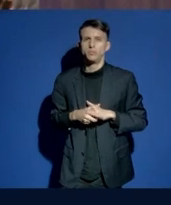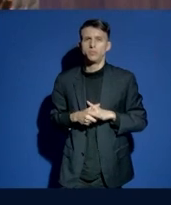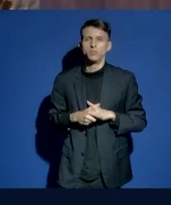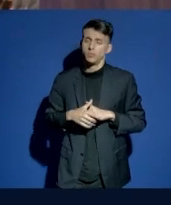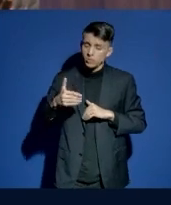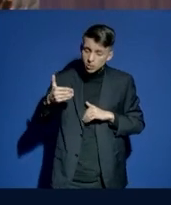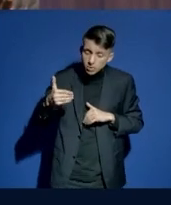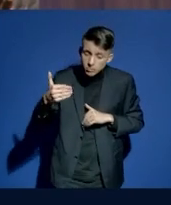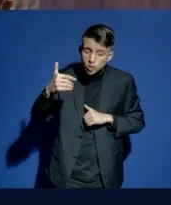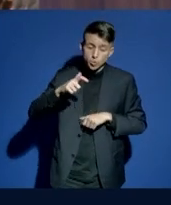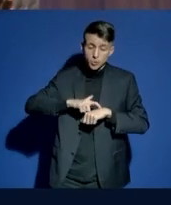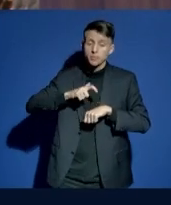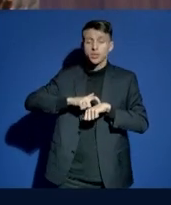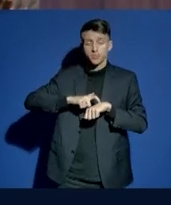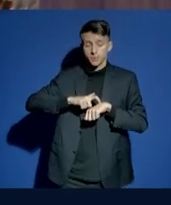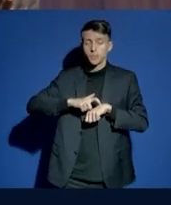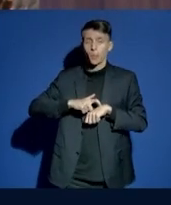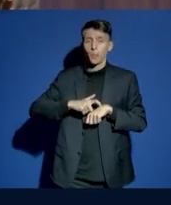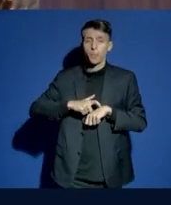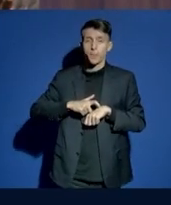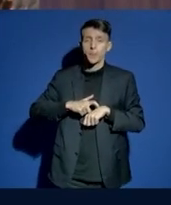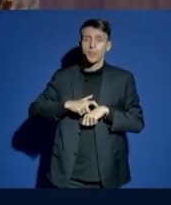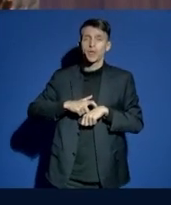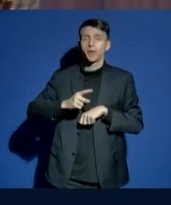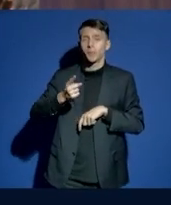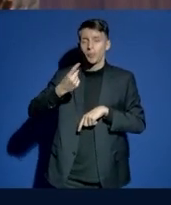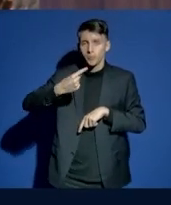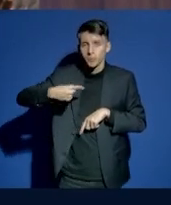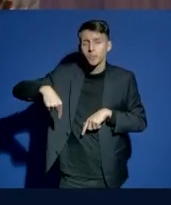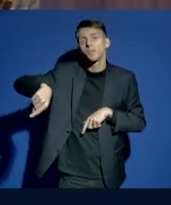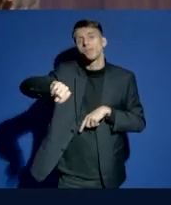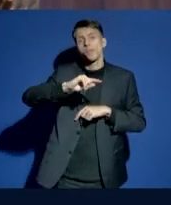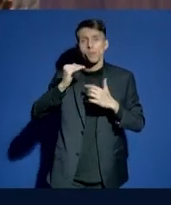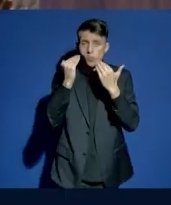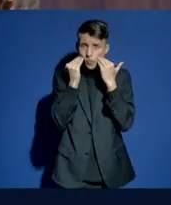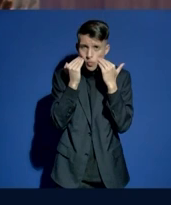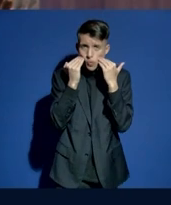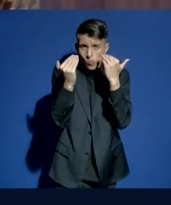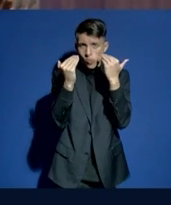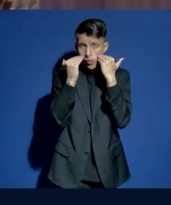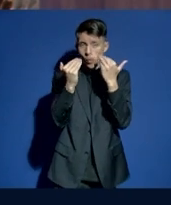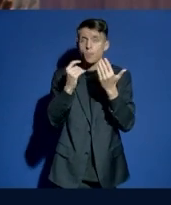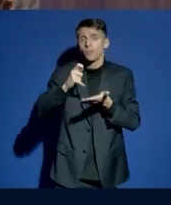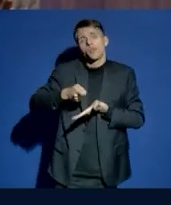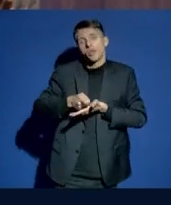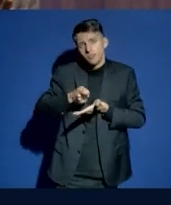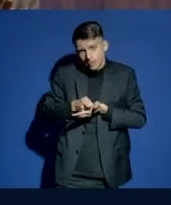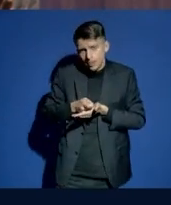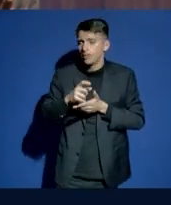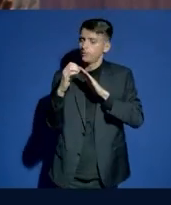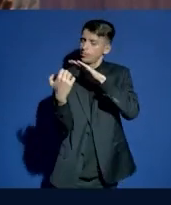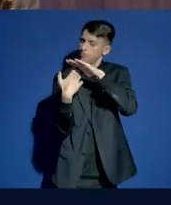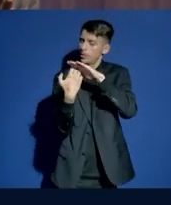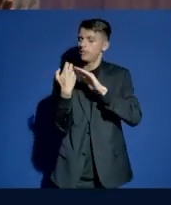A partir do momento que a gente encara isso como obrigação da